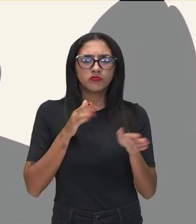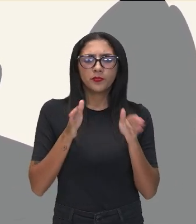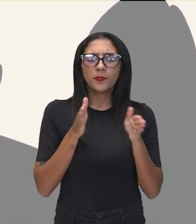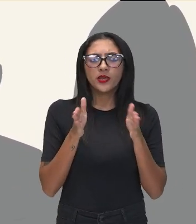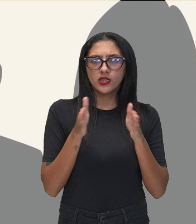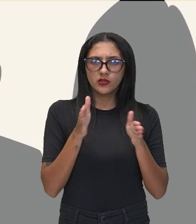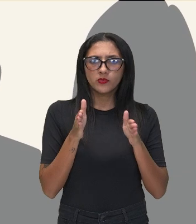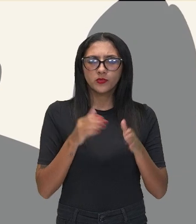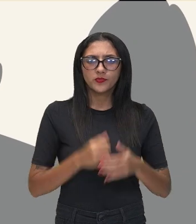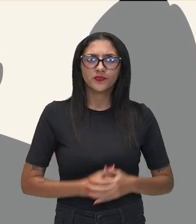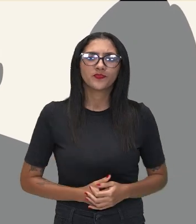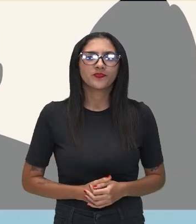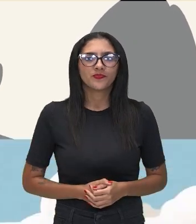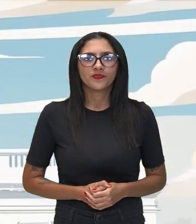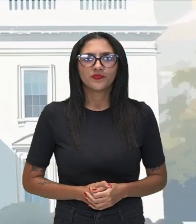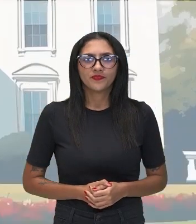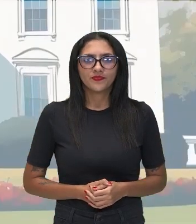determinado.